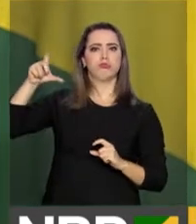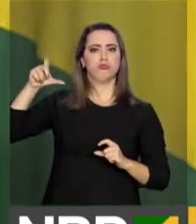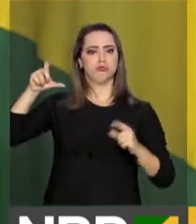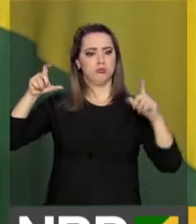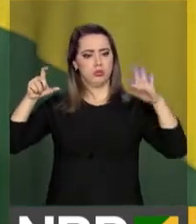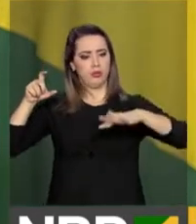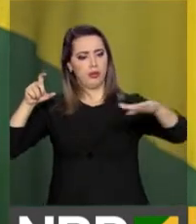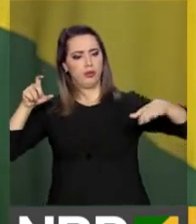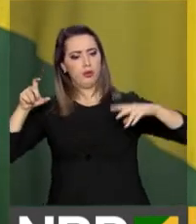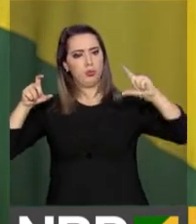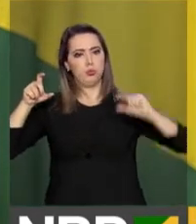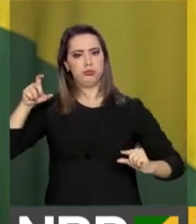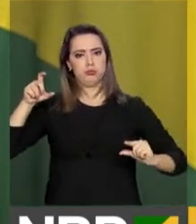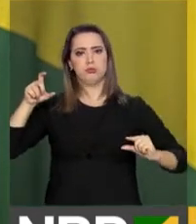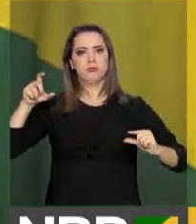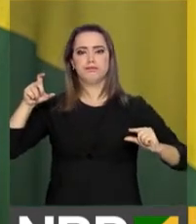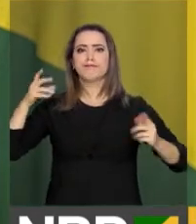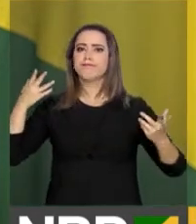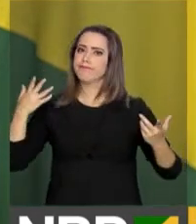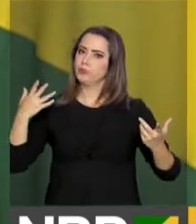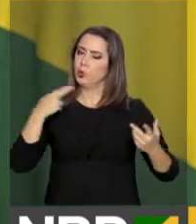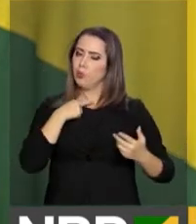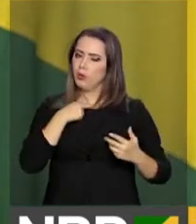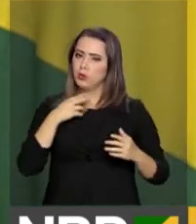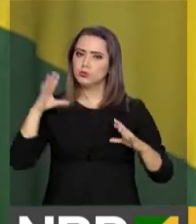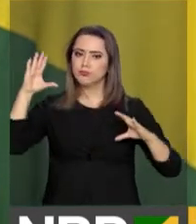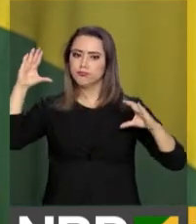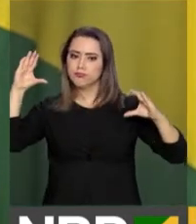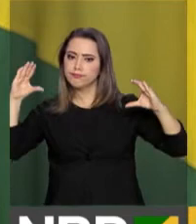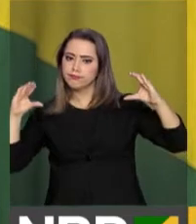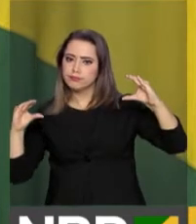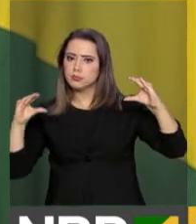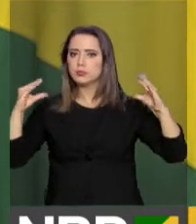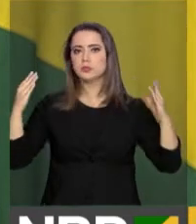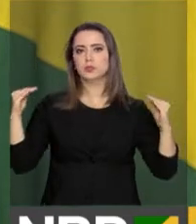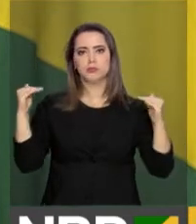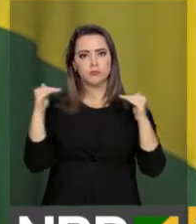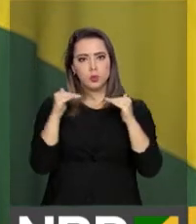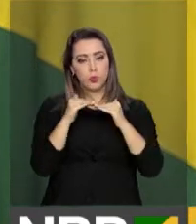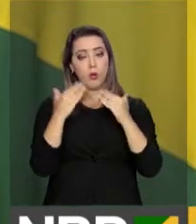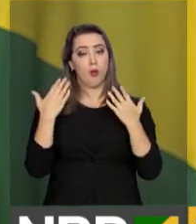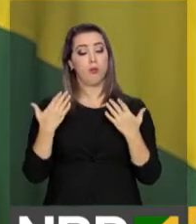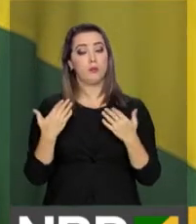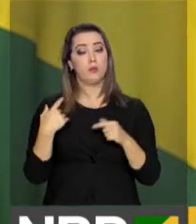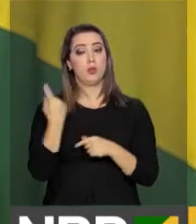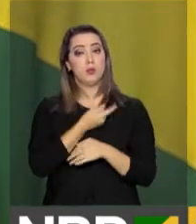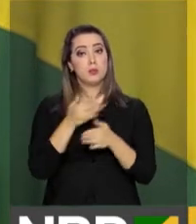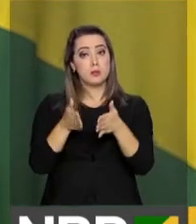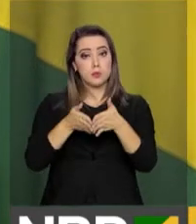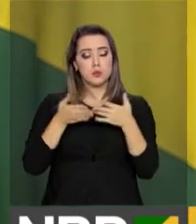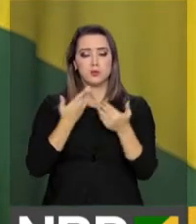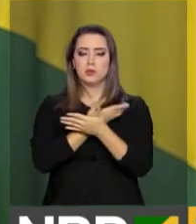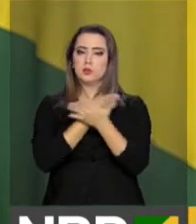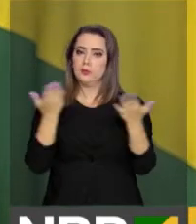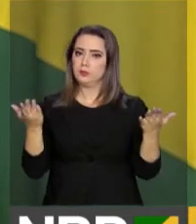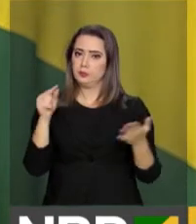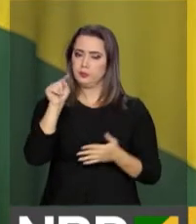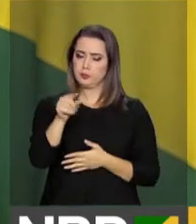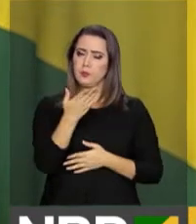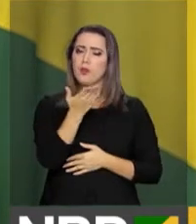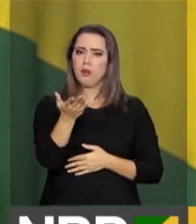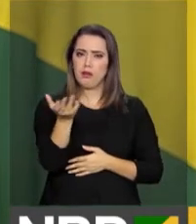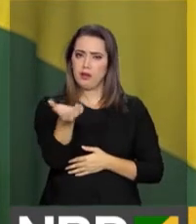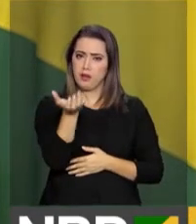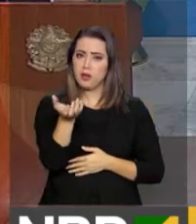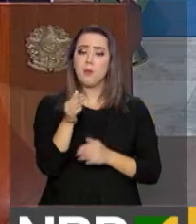sem preparação extraordinária então quando nós pedimos a presença dos senhores aqui o que nós queremos pedir é que os senhores